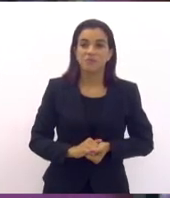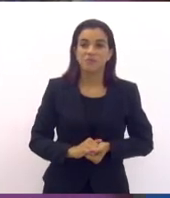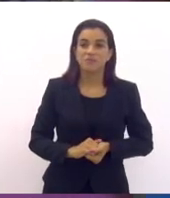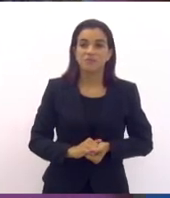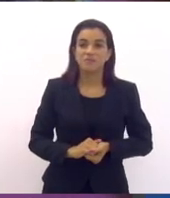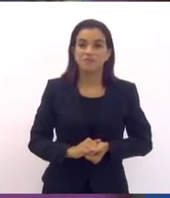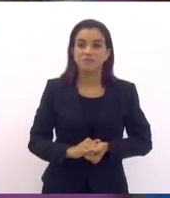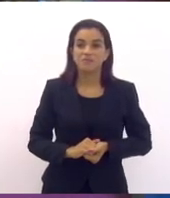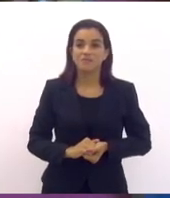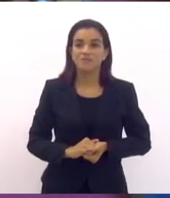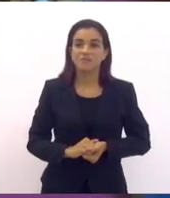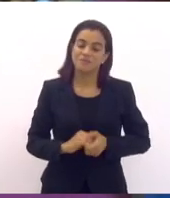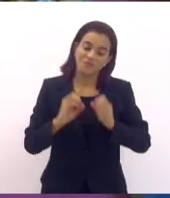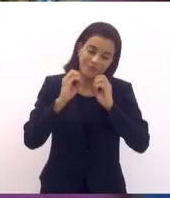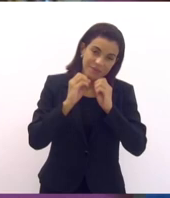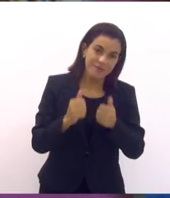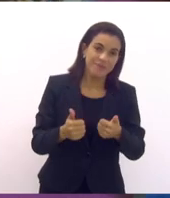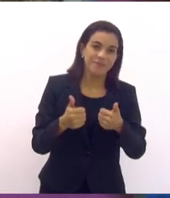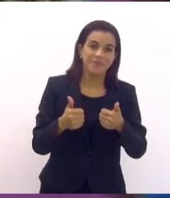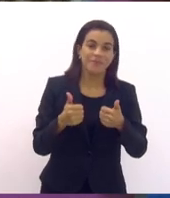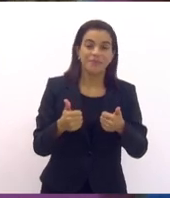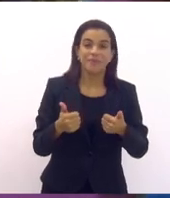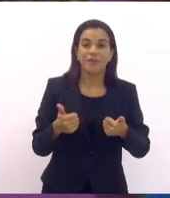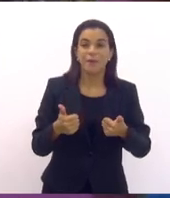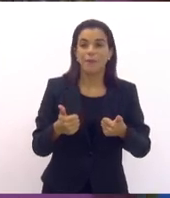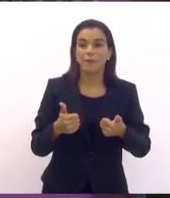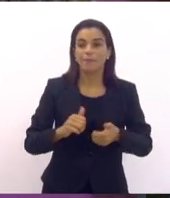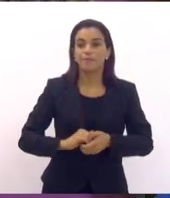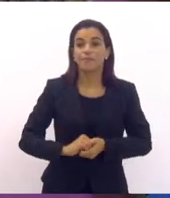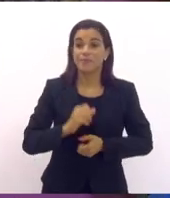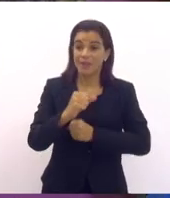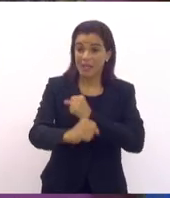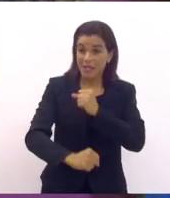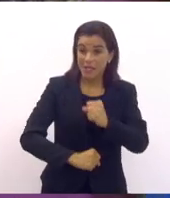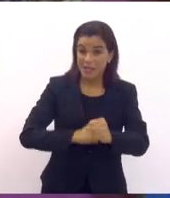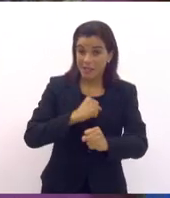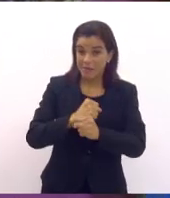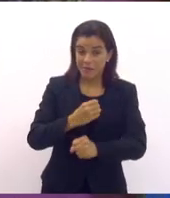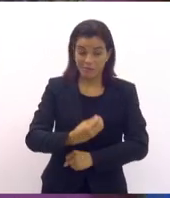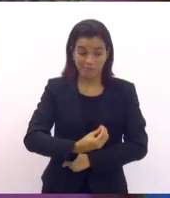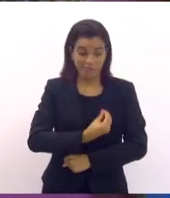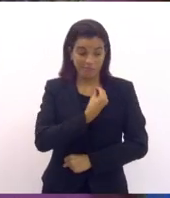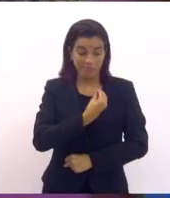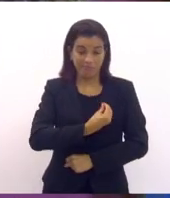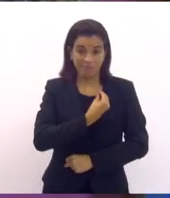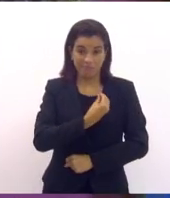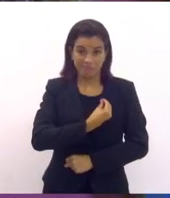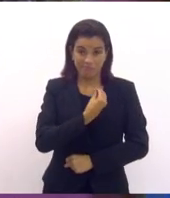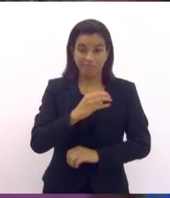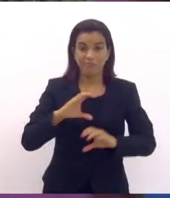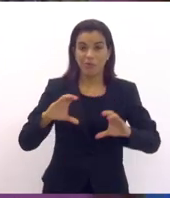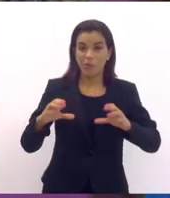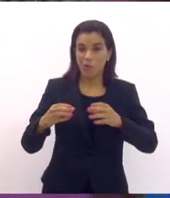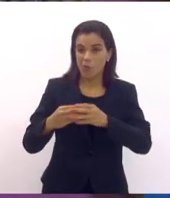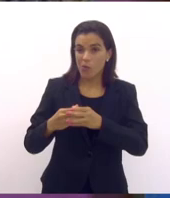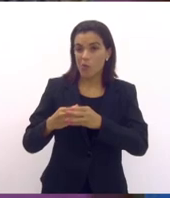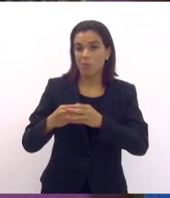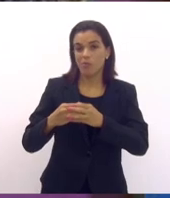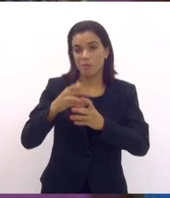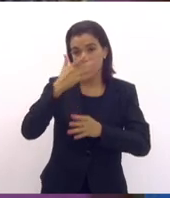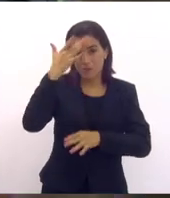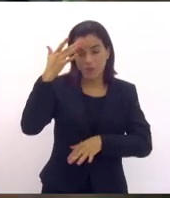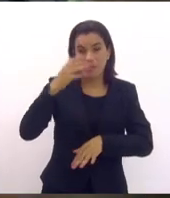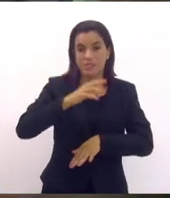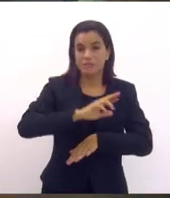tudo então tá bom bem ano que vem nós estaremos envolvidos esse grupo de religiosos que tá